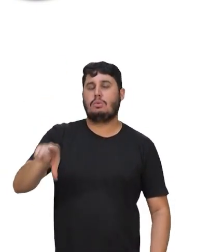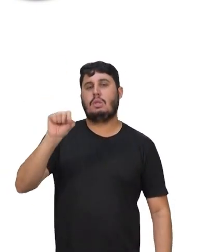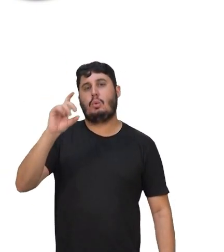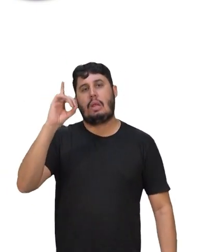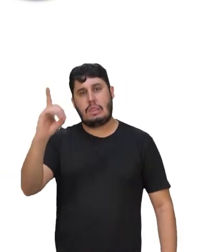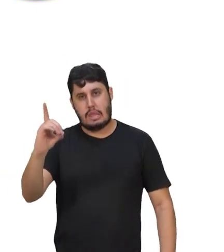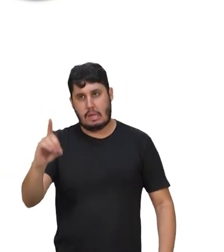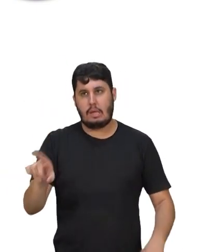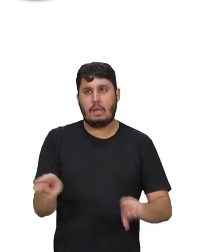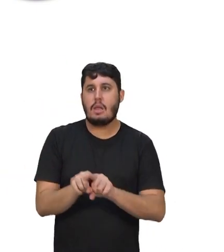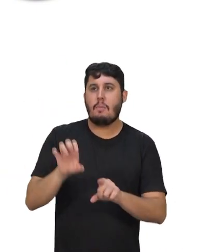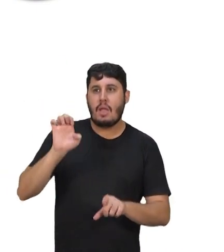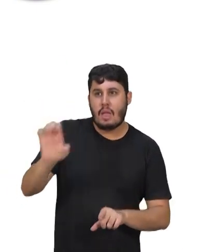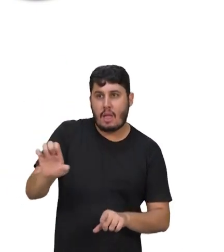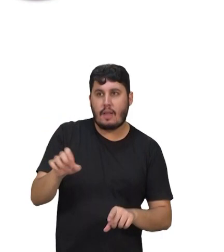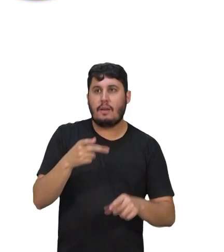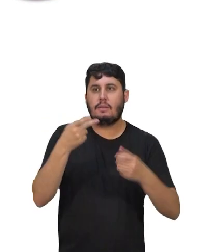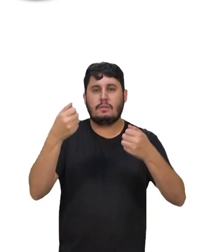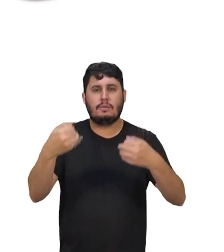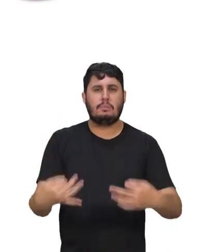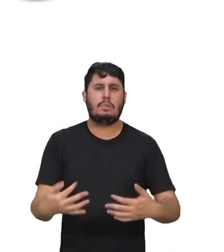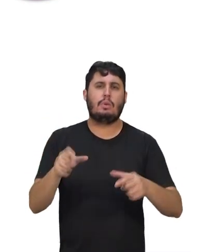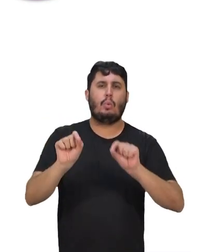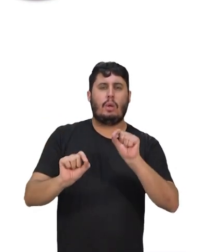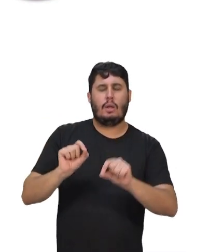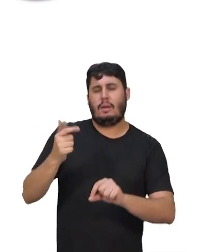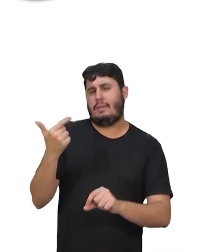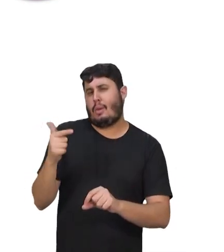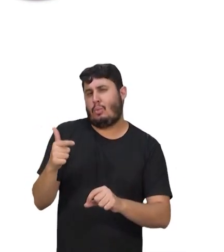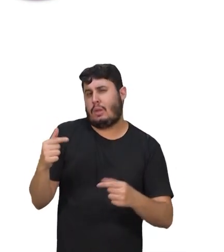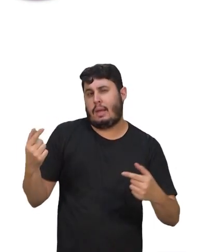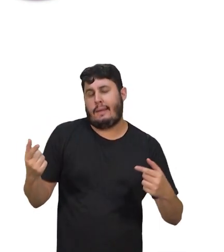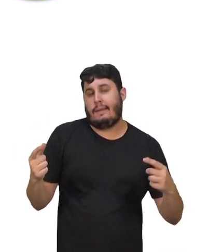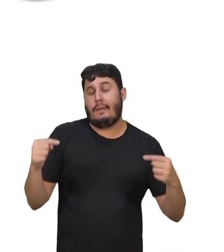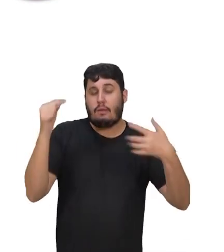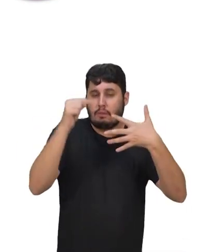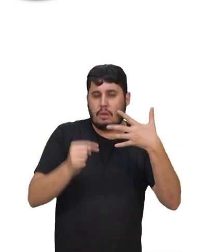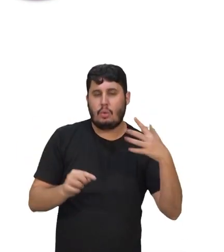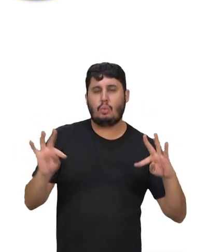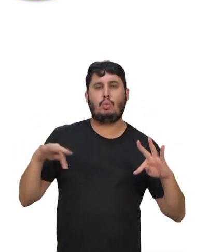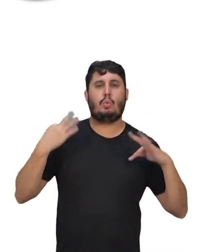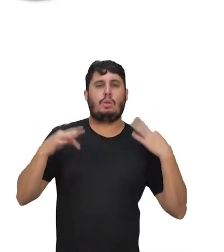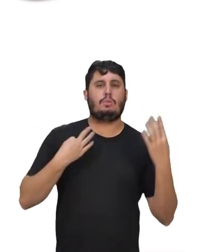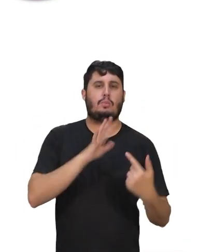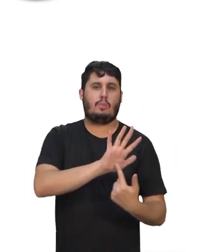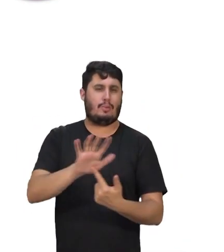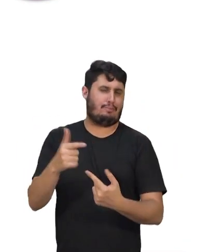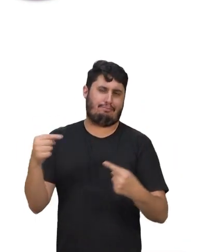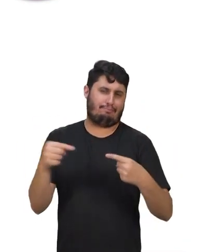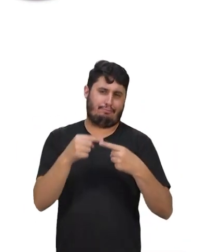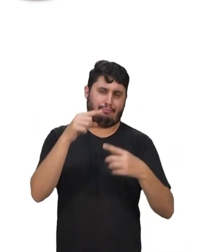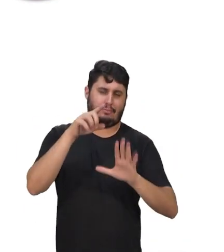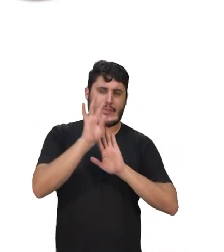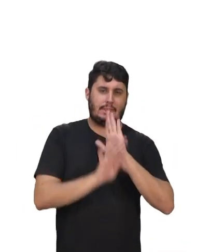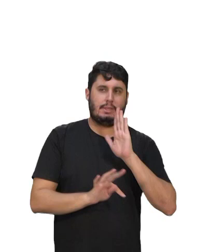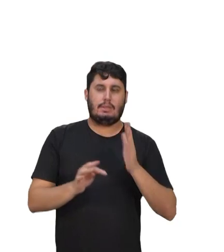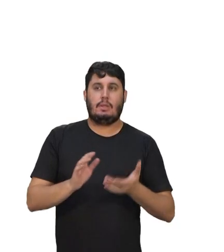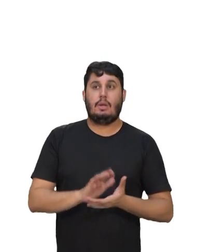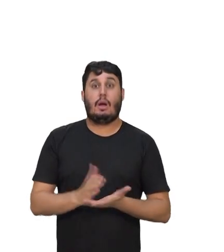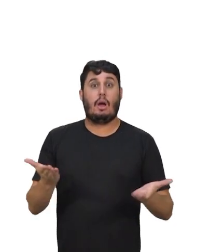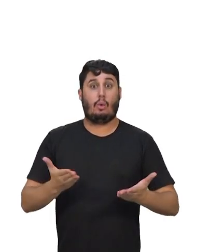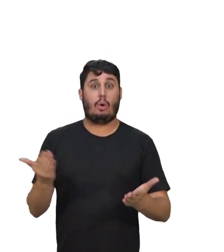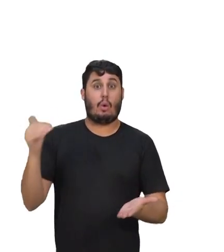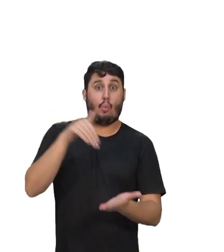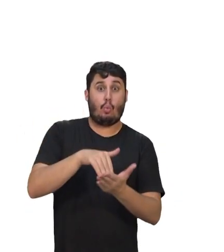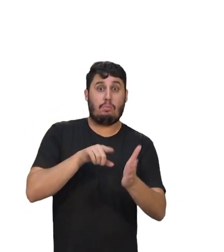que é a falta de atrativos turísticos em Arequipa. Não faz sentido aí de acordo com a questão. Então vamos para a última questão de hoje, a questão